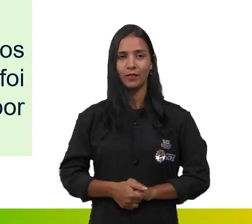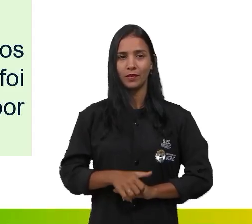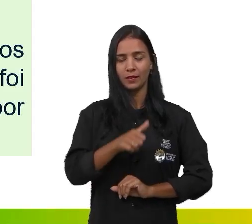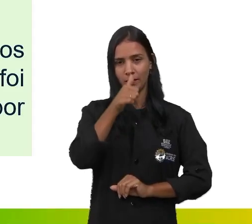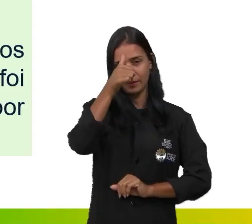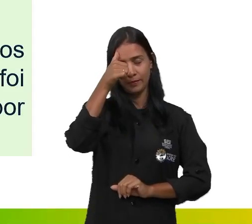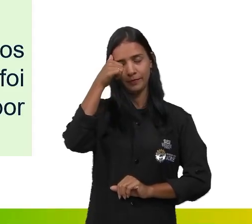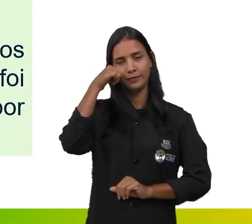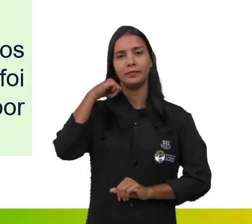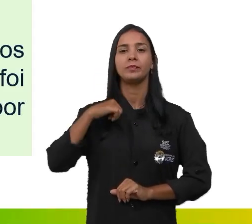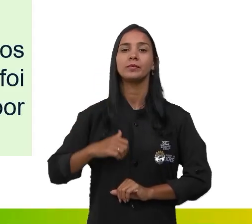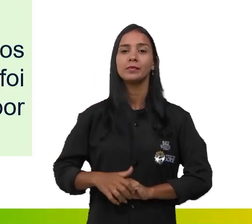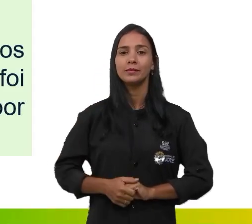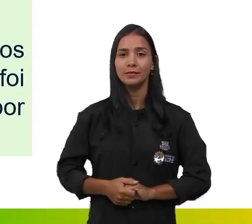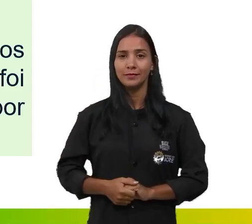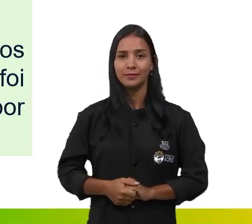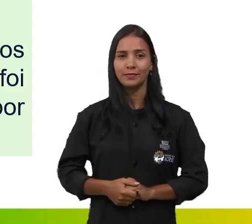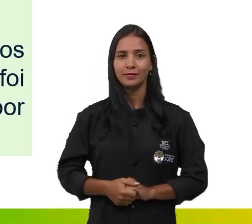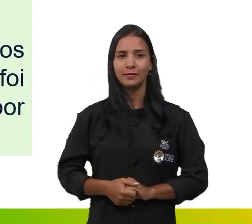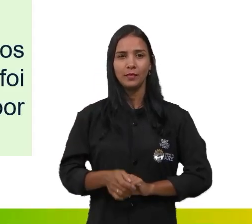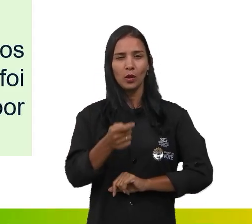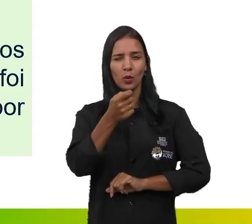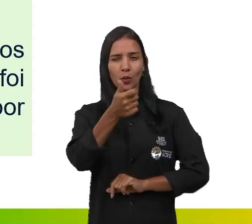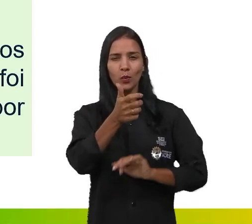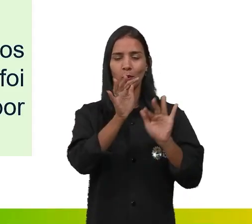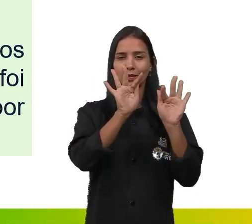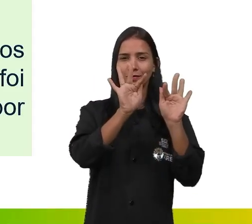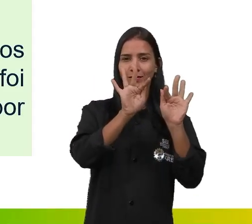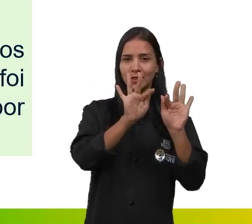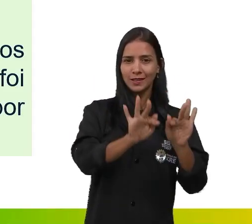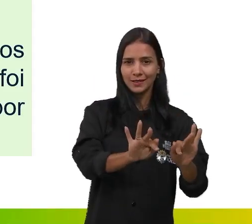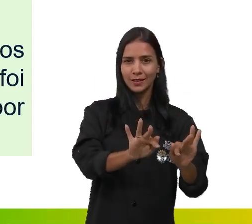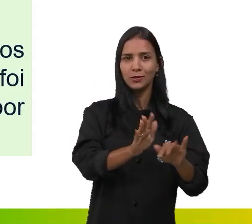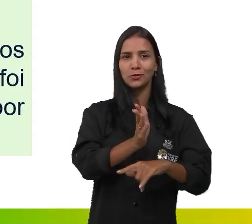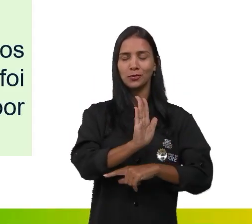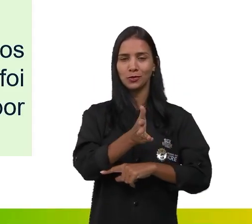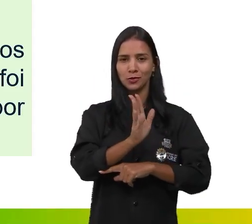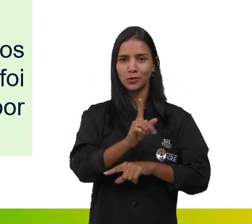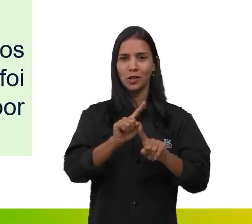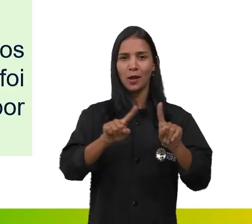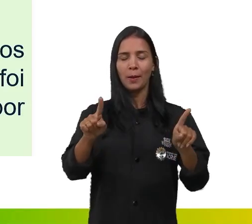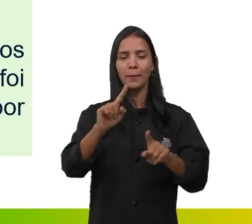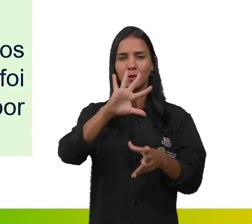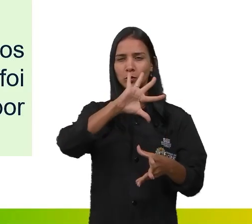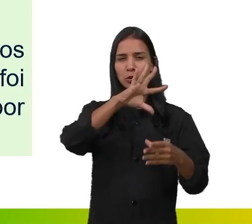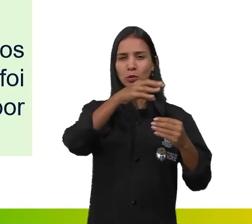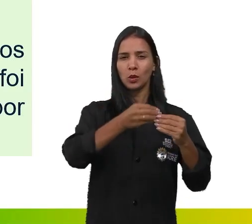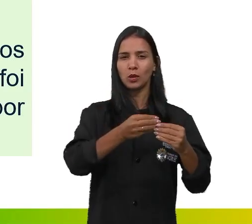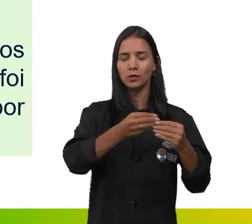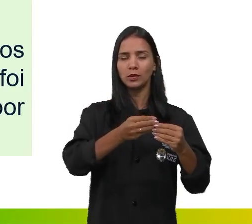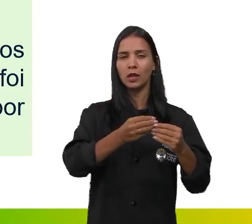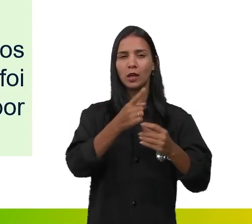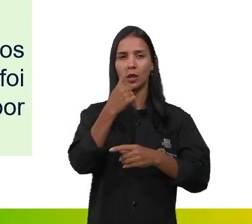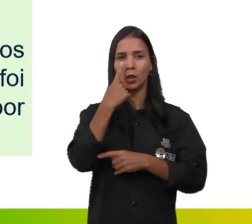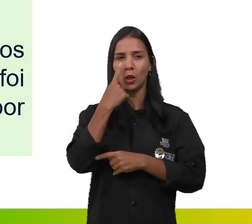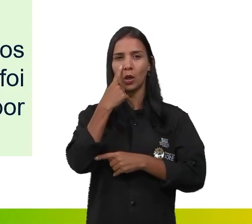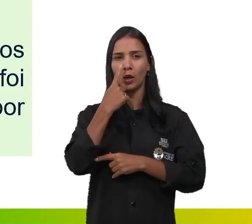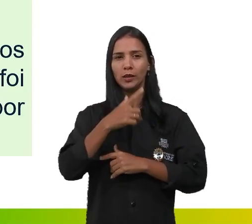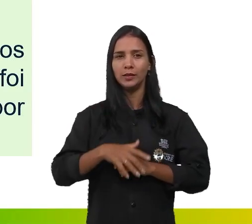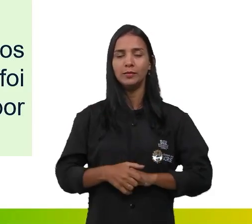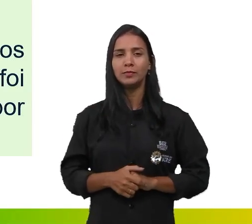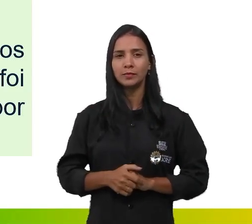Então, agora, concluindo minimamente essa reflexão, antes da nossa